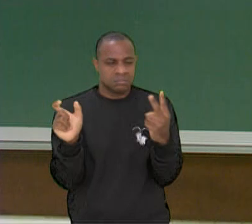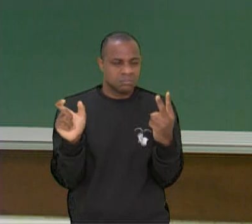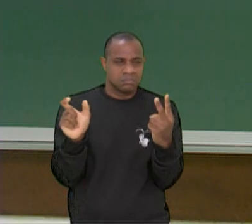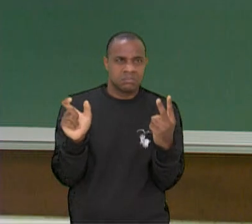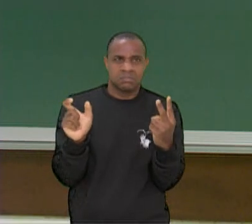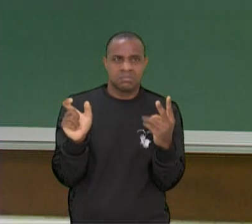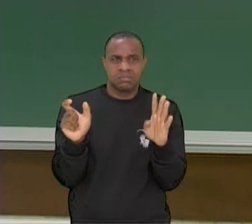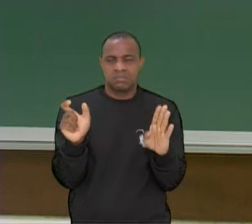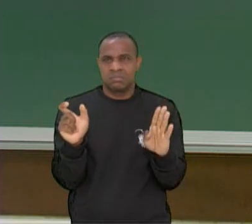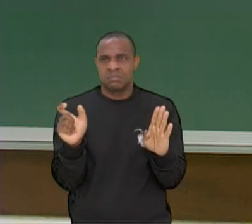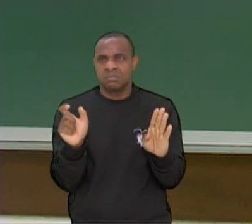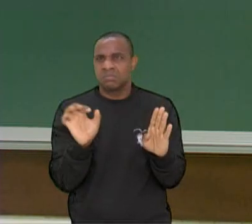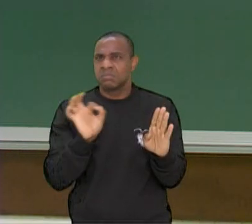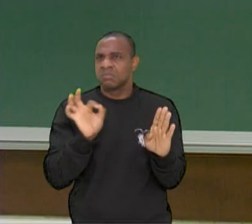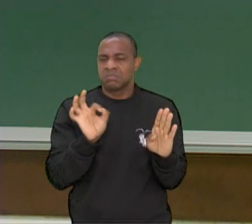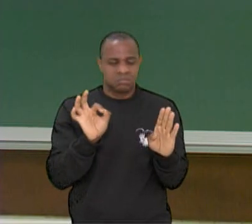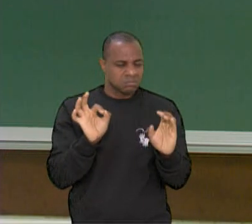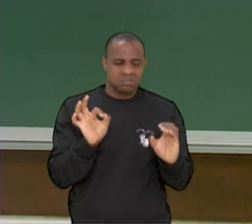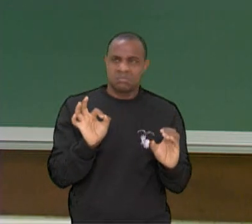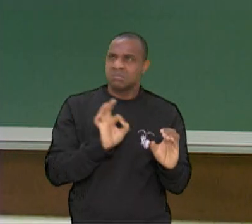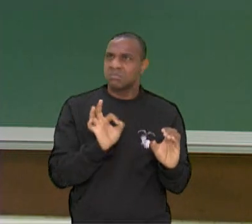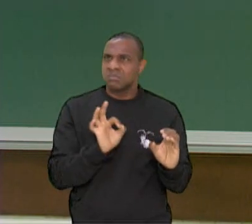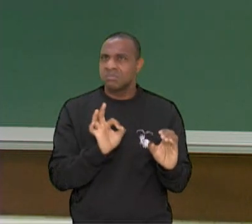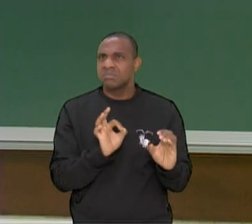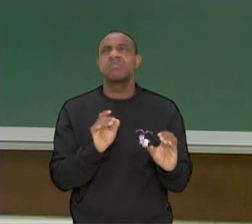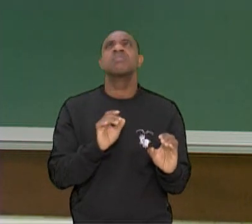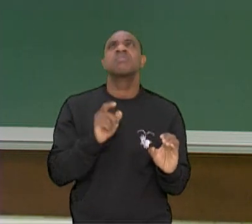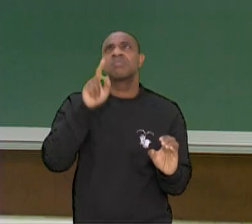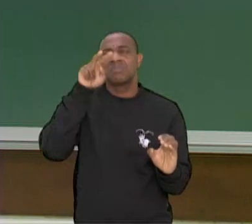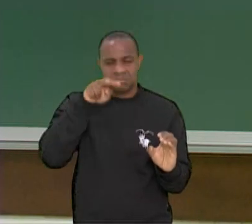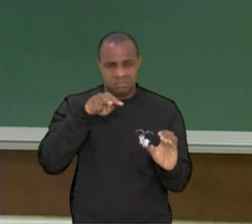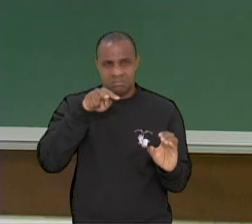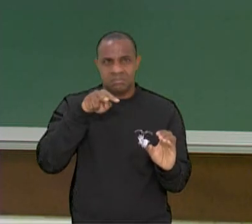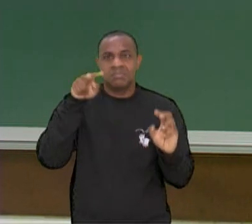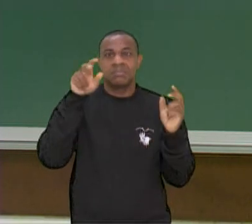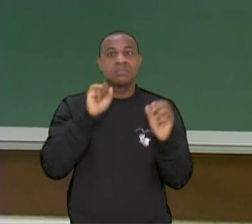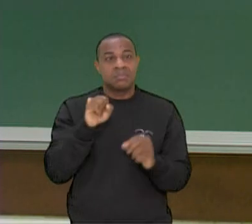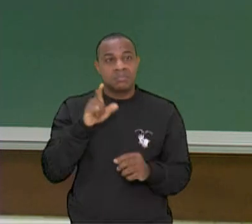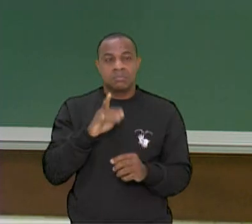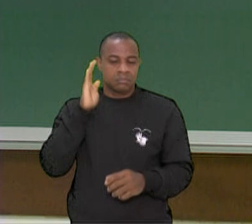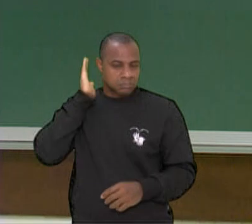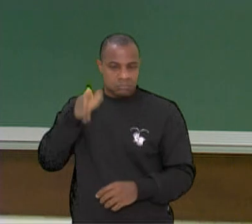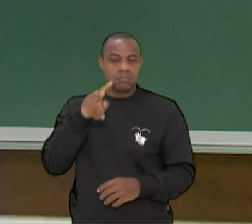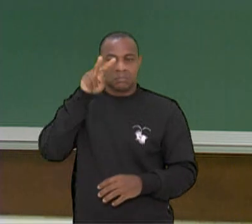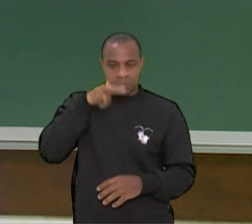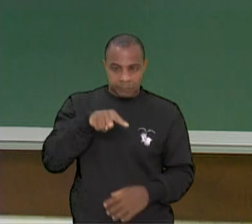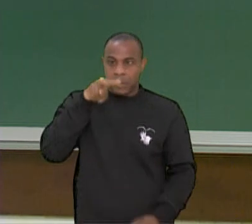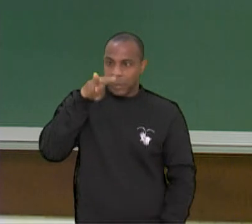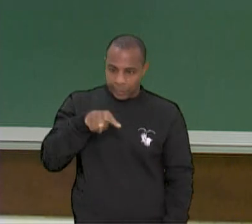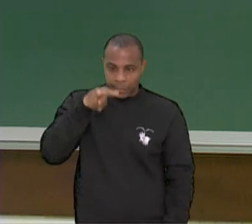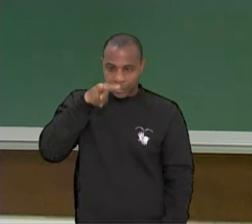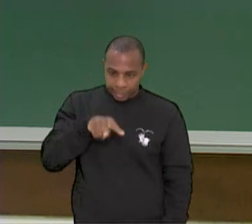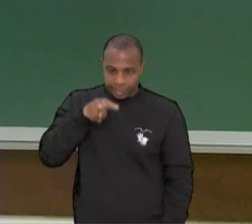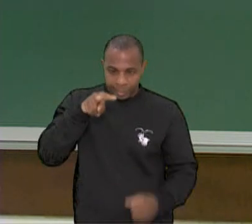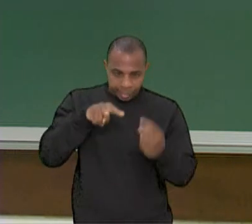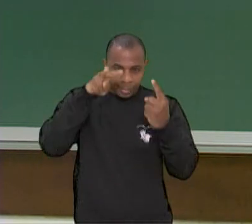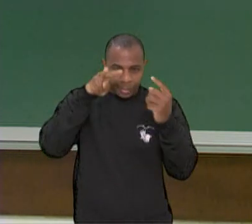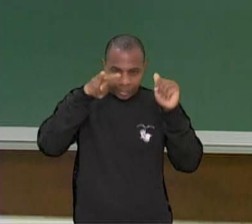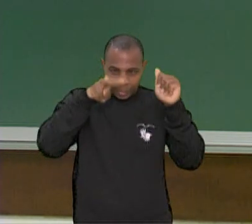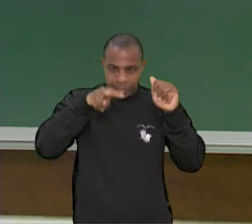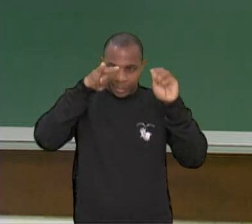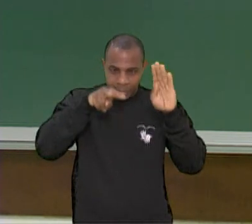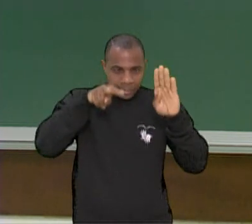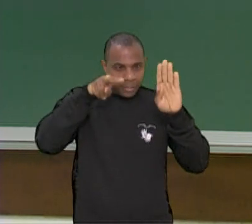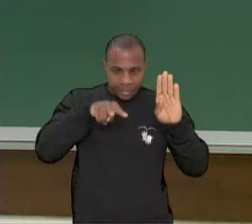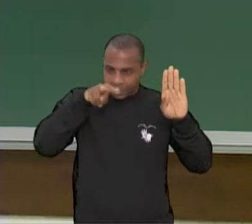risca e joga fora aquela que não deu certo. Então vai fazendo uma testagem, porque se você ficar olhando uma por uma, isso vai confundir a sua